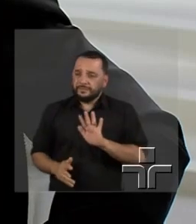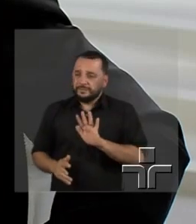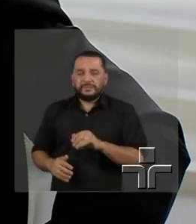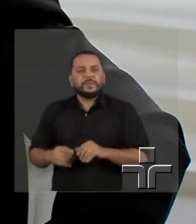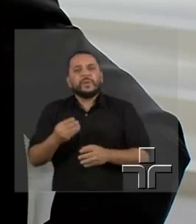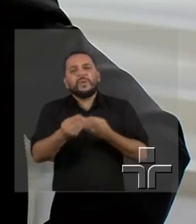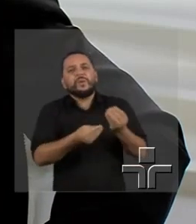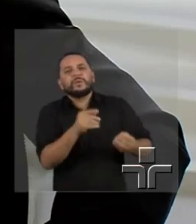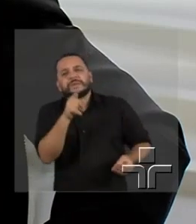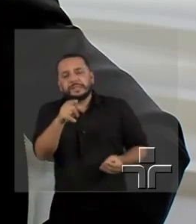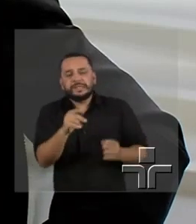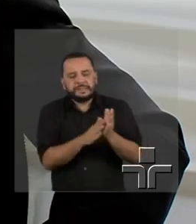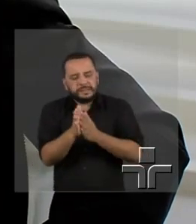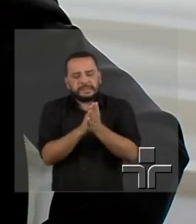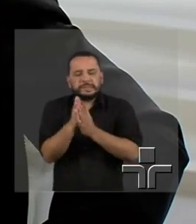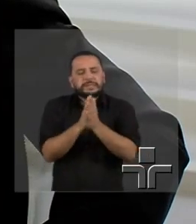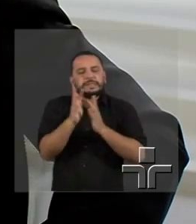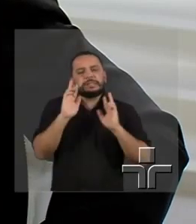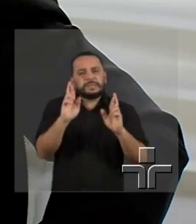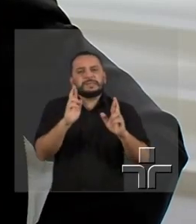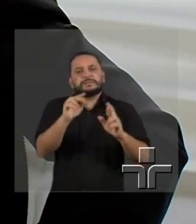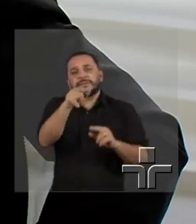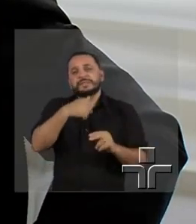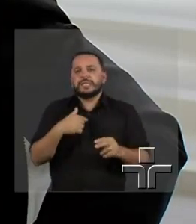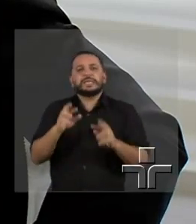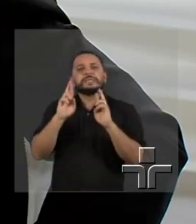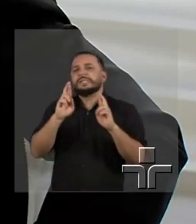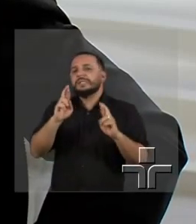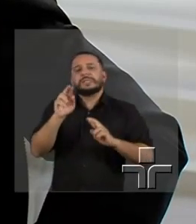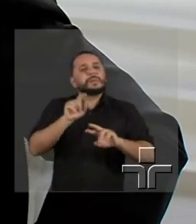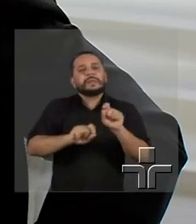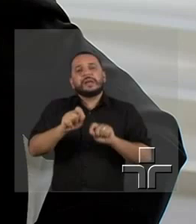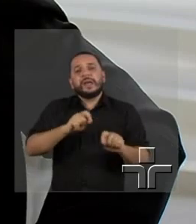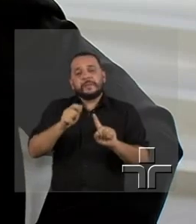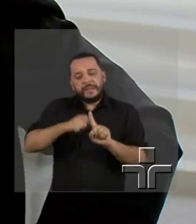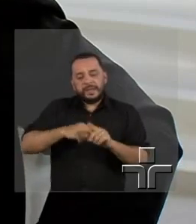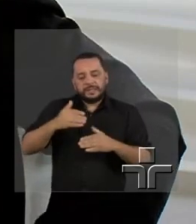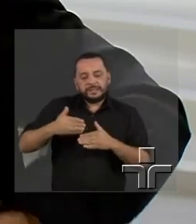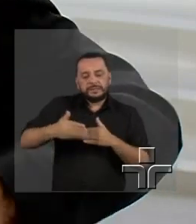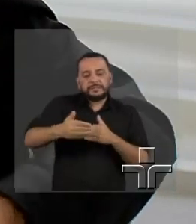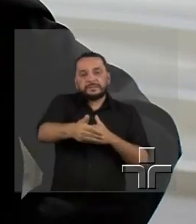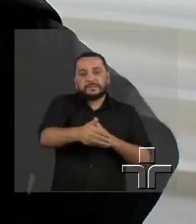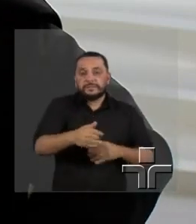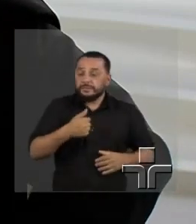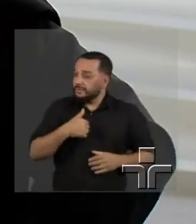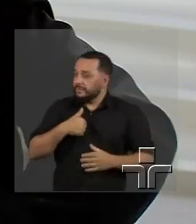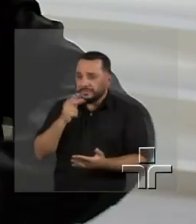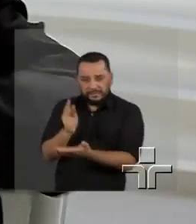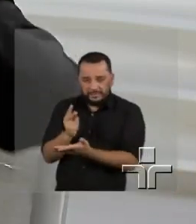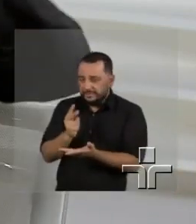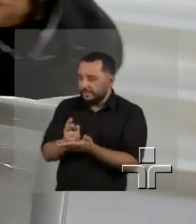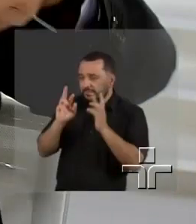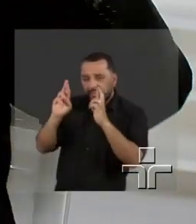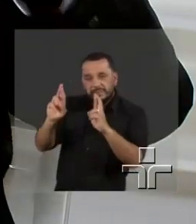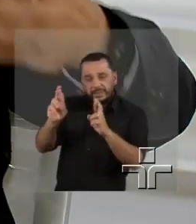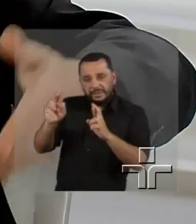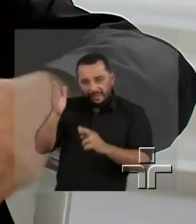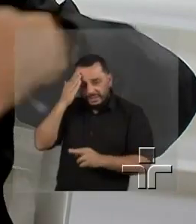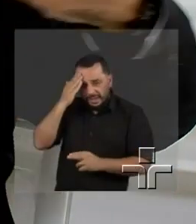2 coisas distintas, né? O que você tem que fazer é uma sensação de justiça nas coisas, né?